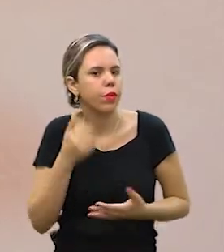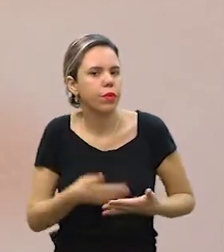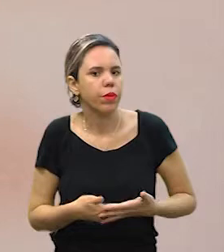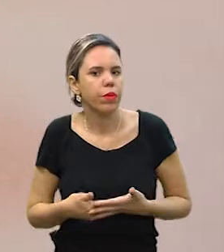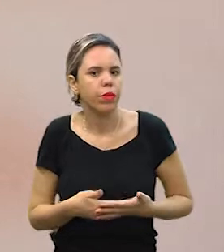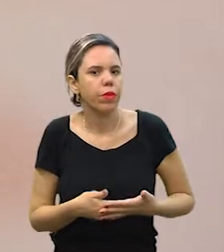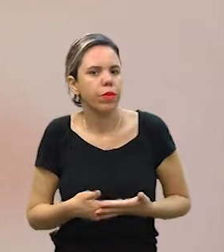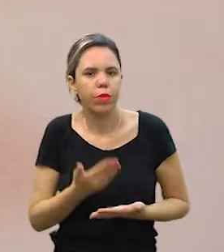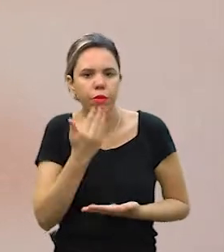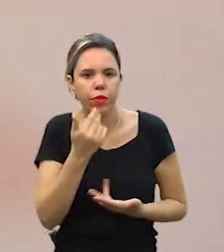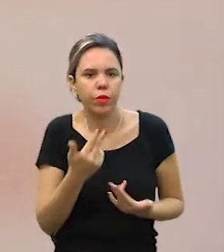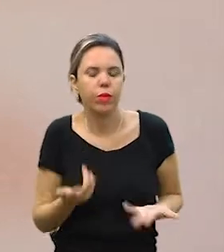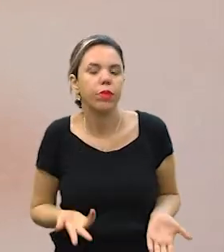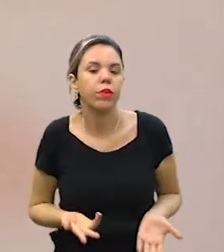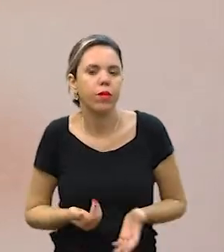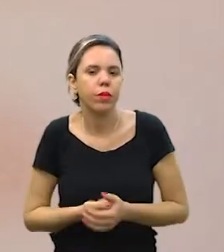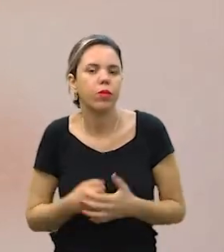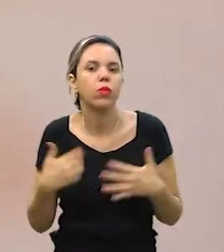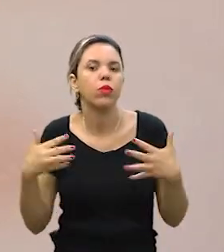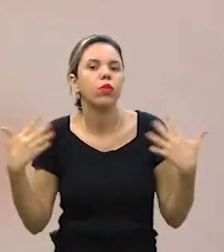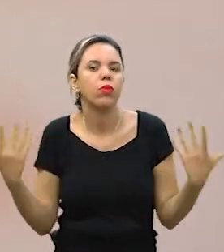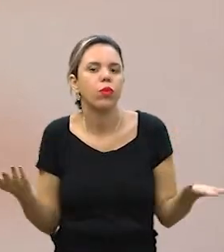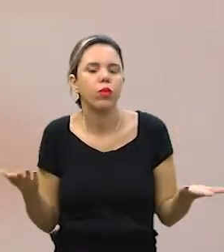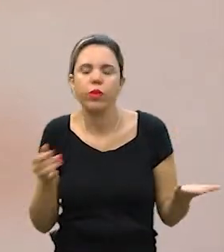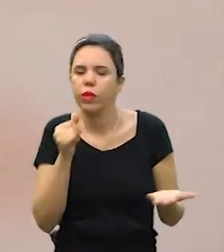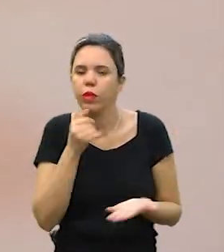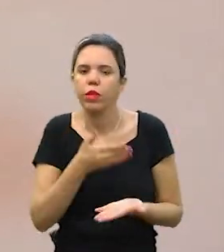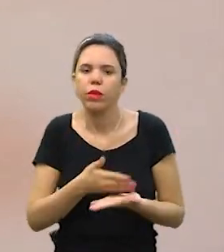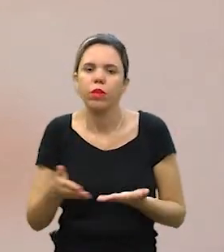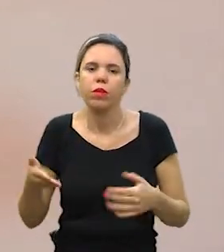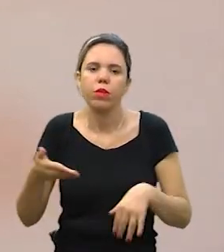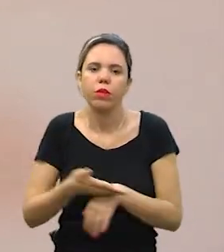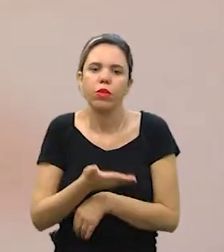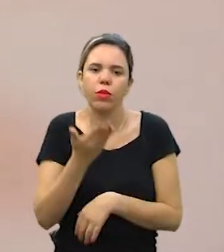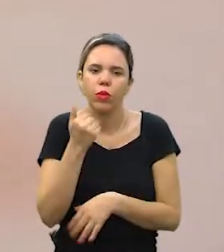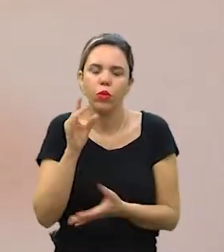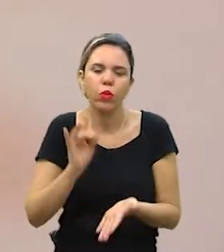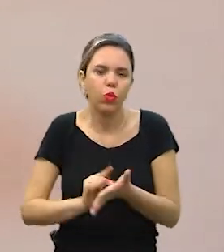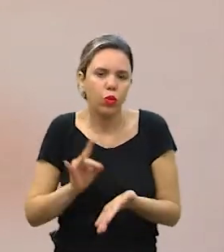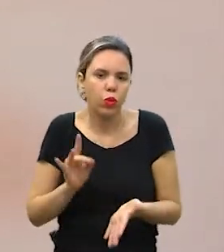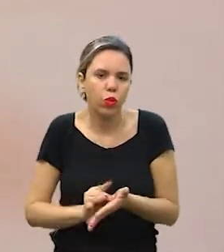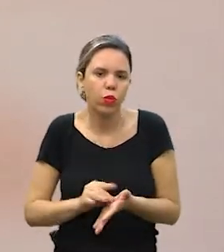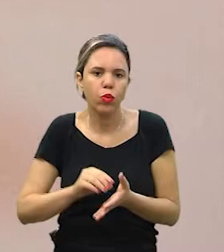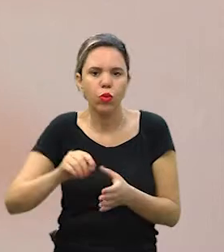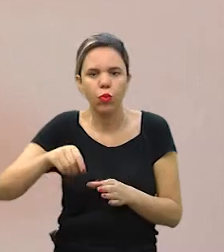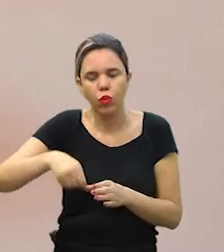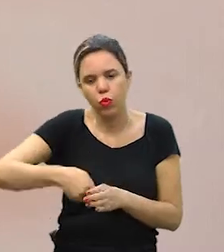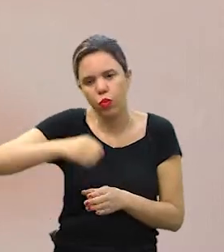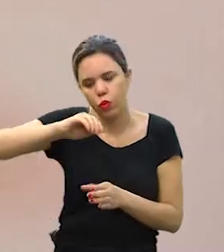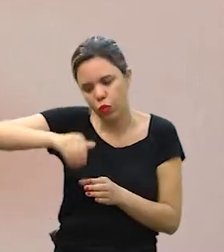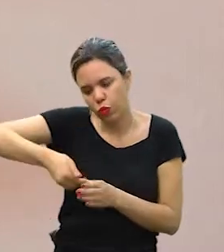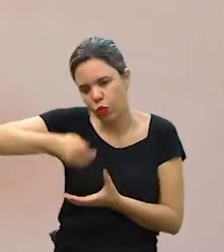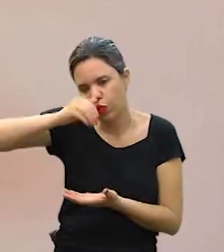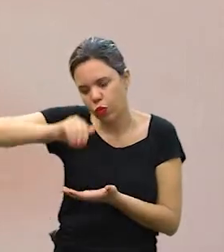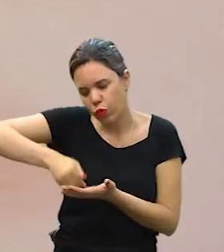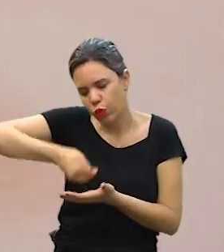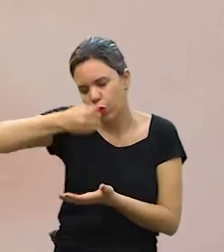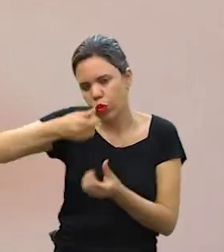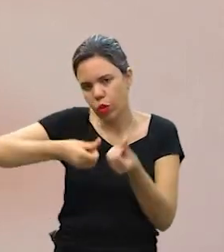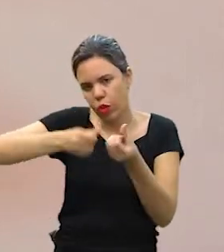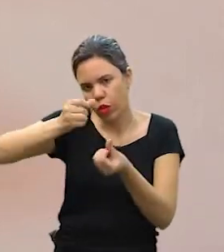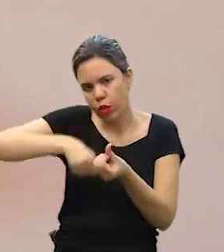dos bebês, da alimentação. Quando entra a comida sólida, as papinhas, você está falando